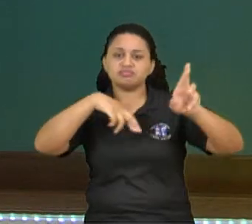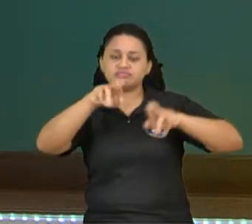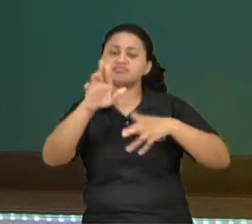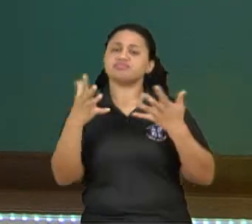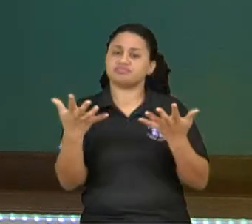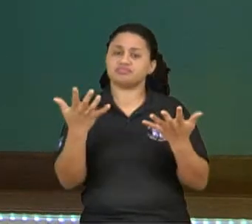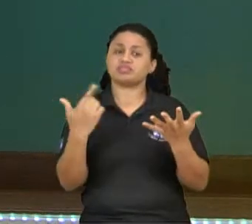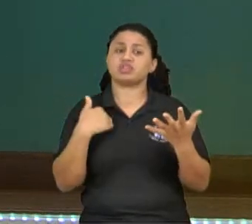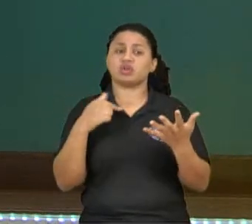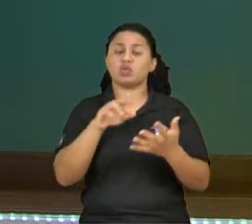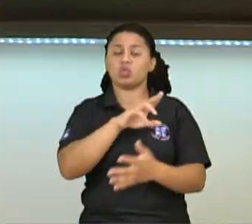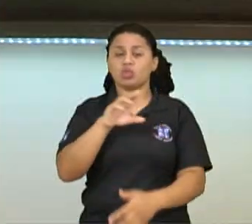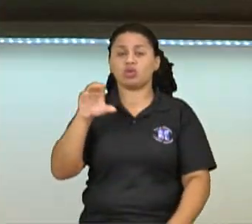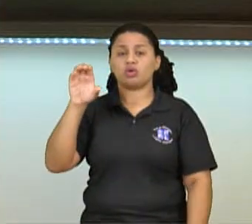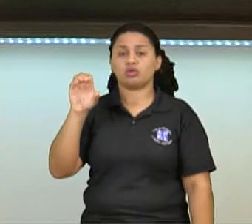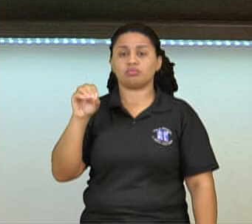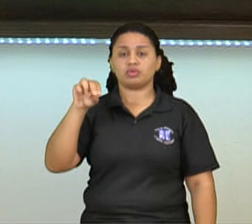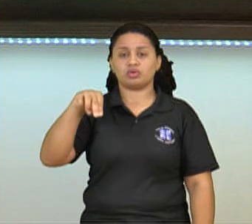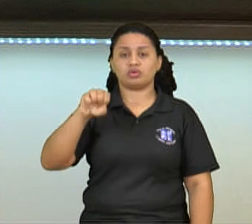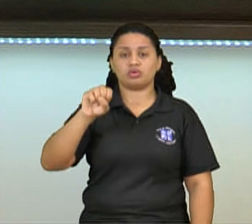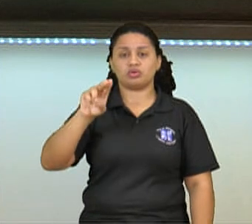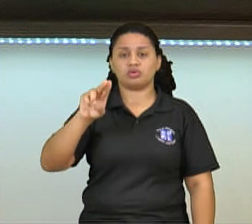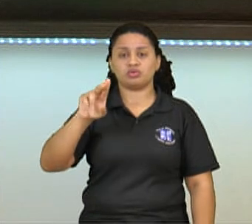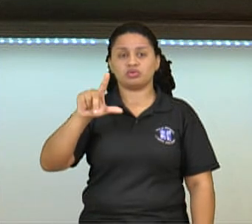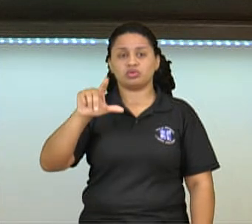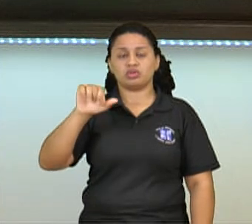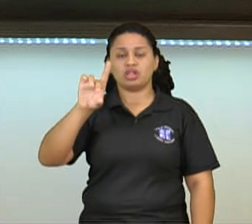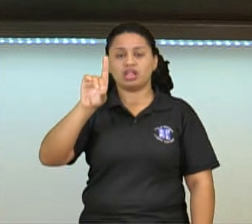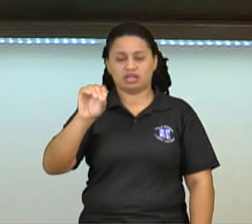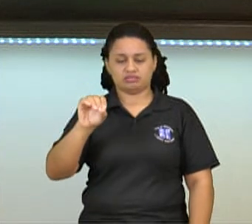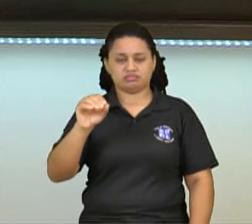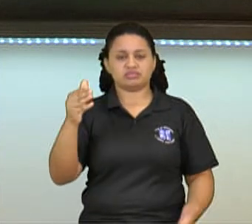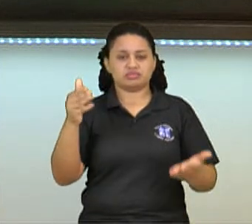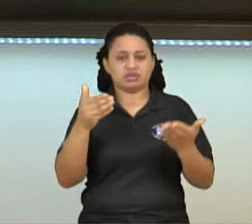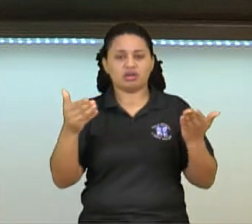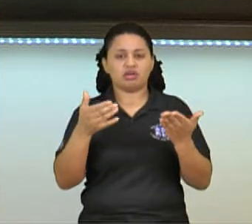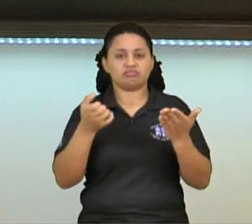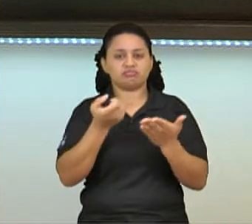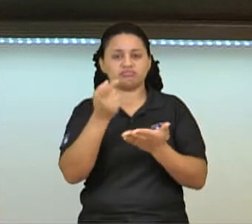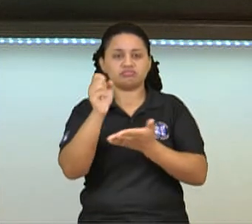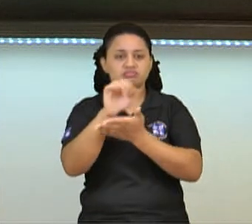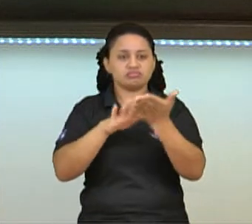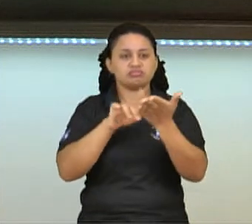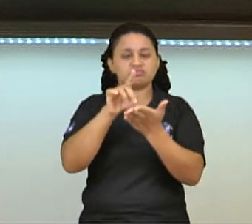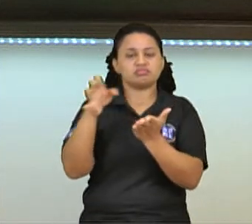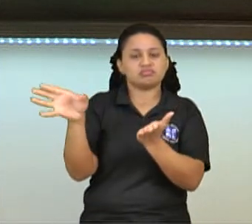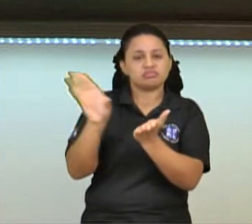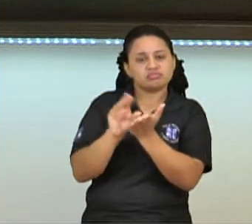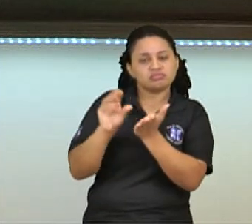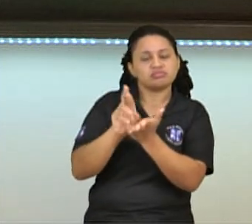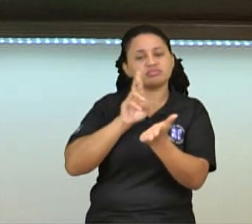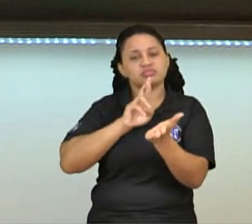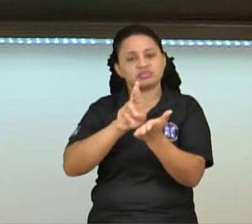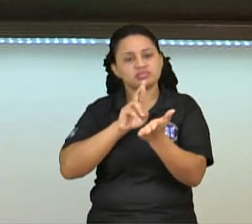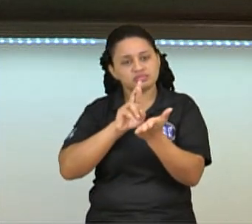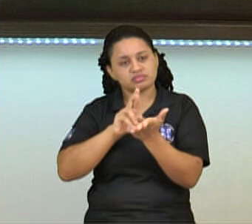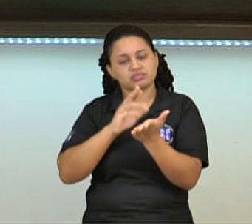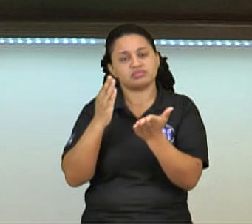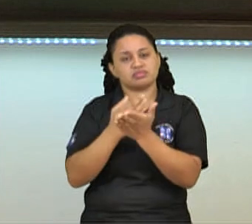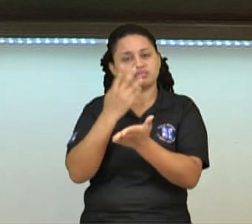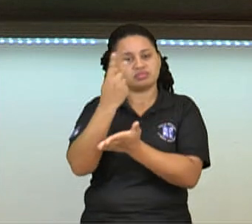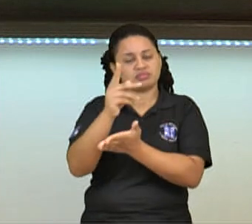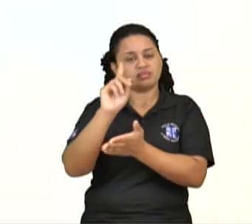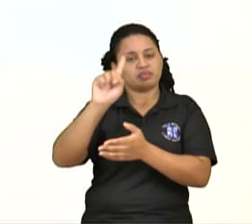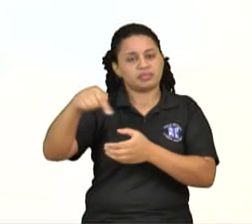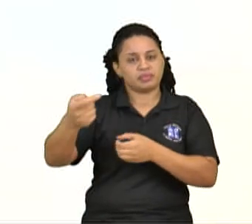chamado consulado. Temos aqui uma atividade para vocês copiarem e responderem no caderno de vocês,